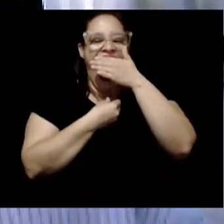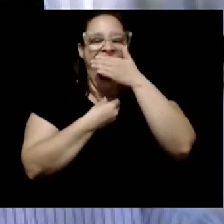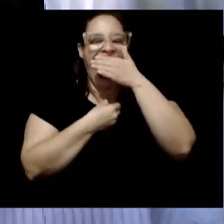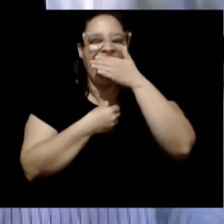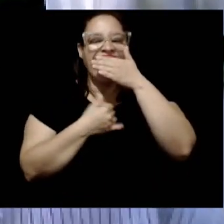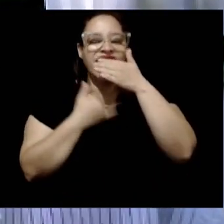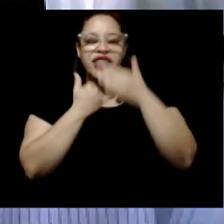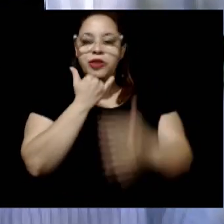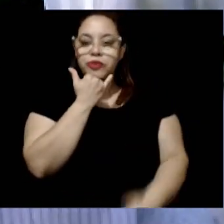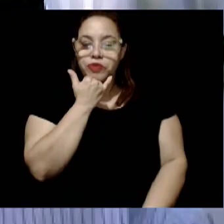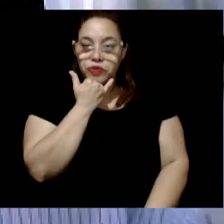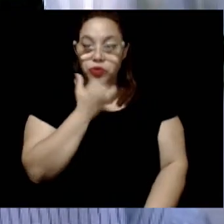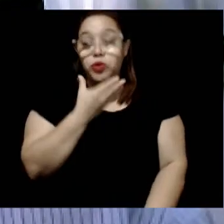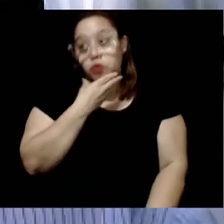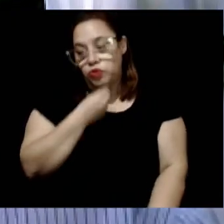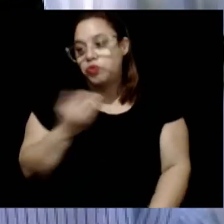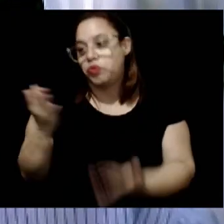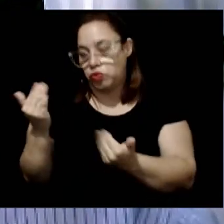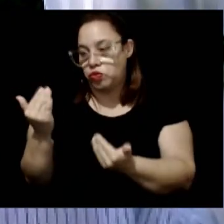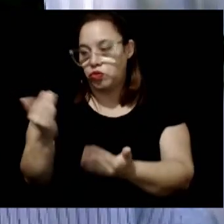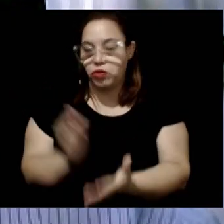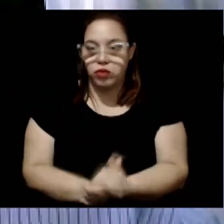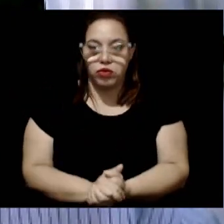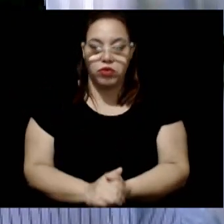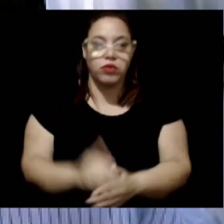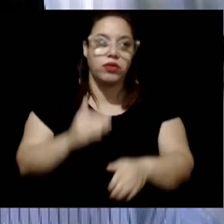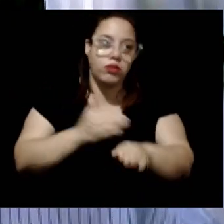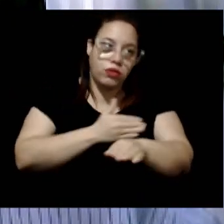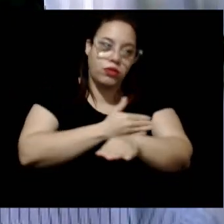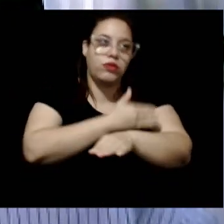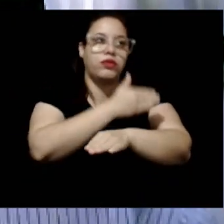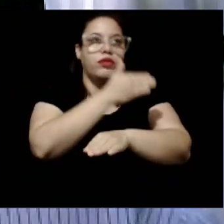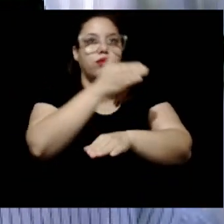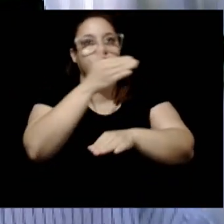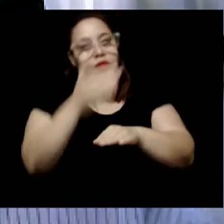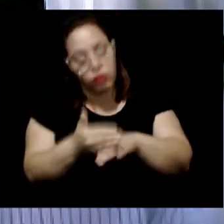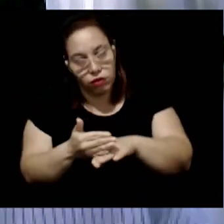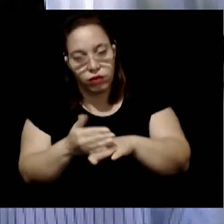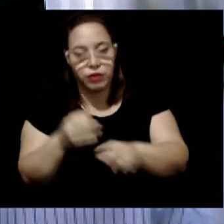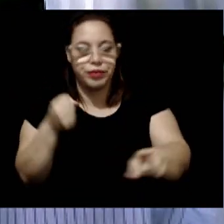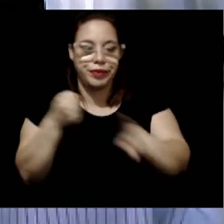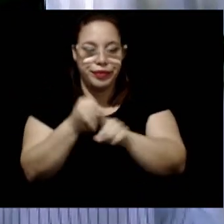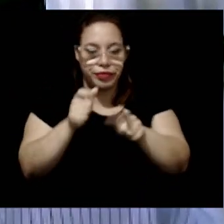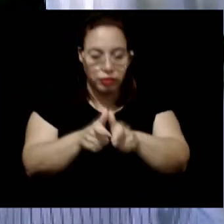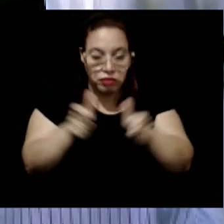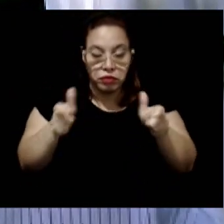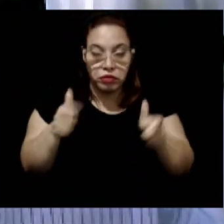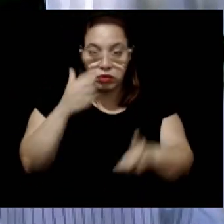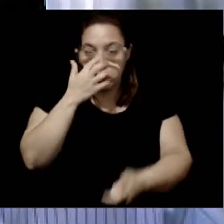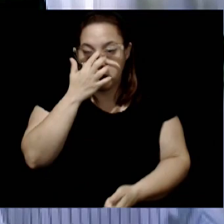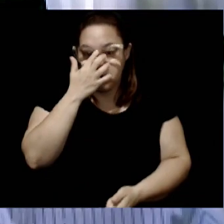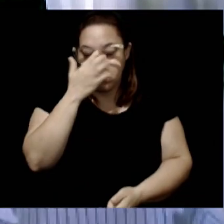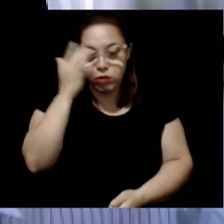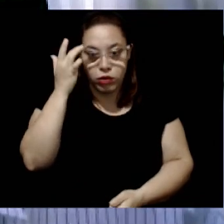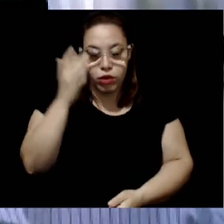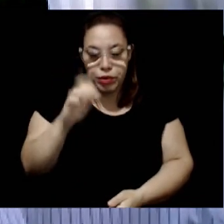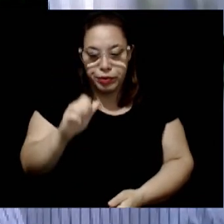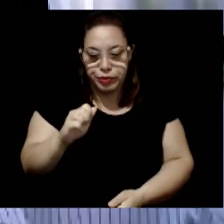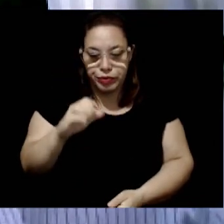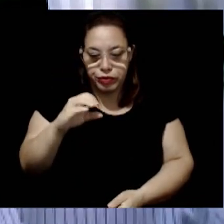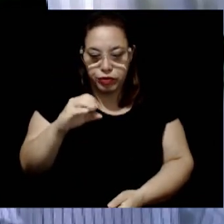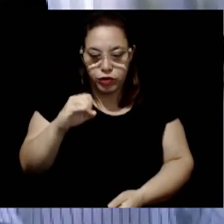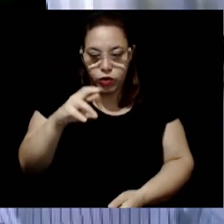homens jovens, né? Ao longo do tempo ele pode ter um impacto grande, e o ácido úrico tem a ver com o metabolismo